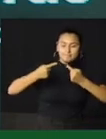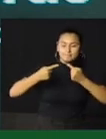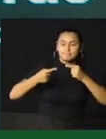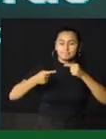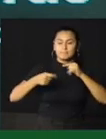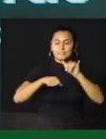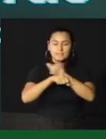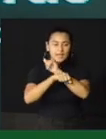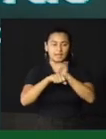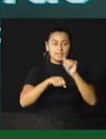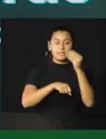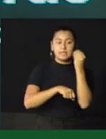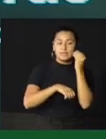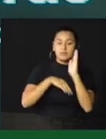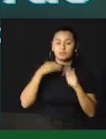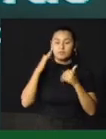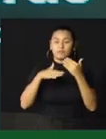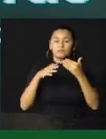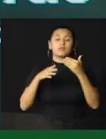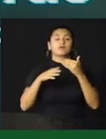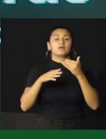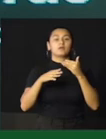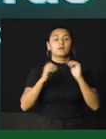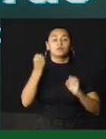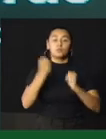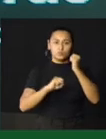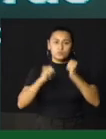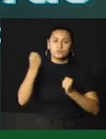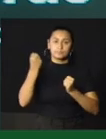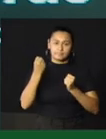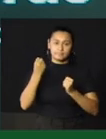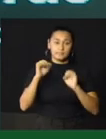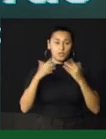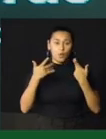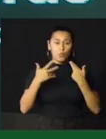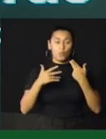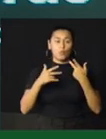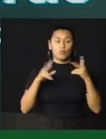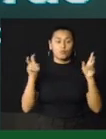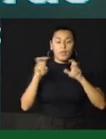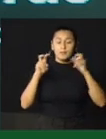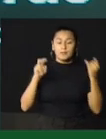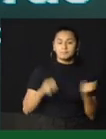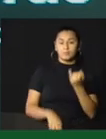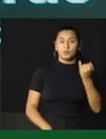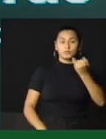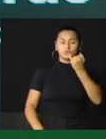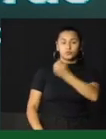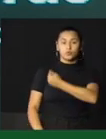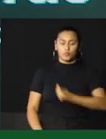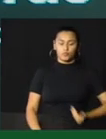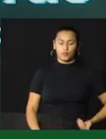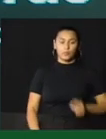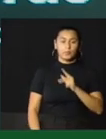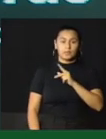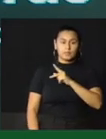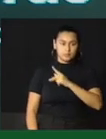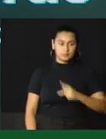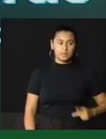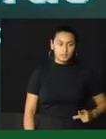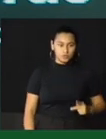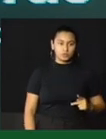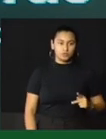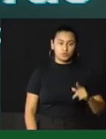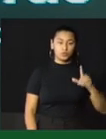essa tão importante transição essa é uma questão eh fundamental do governo do presidente Lula é um